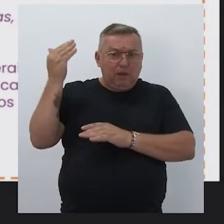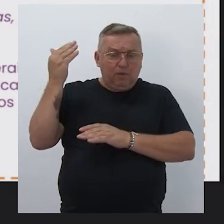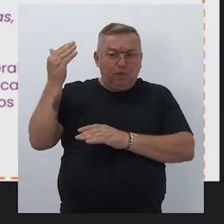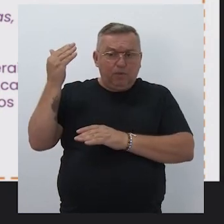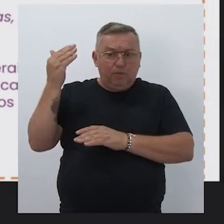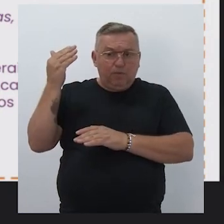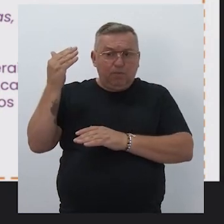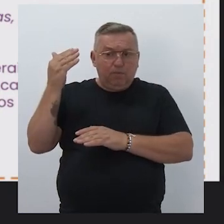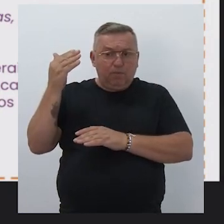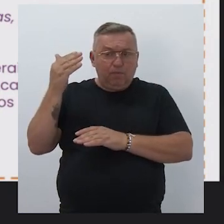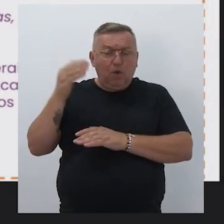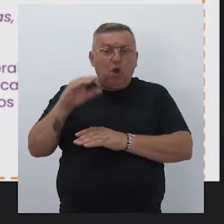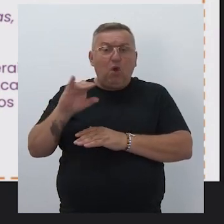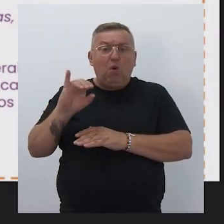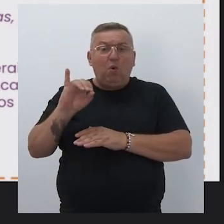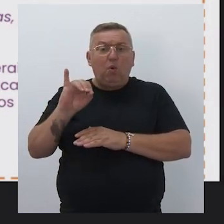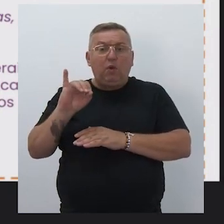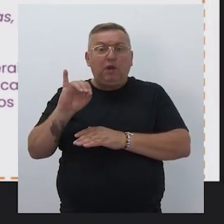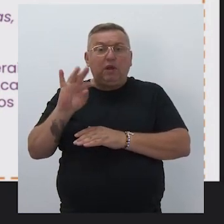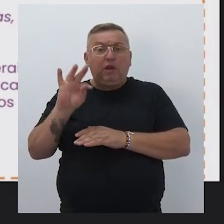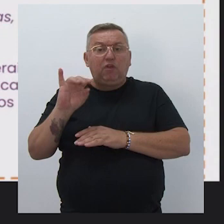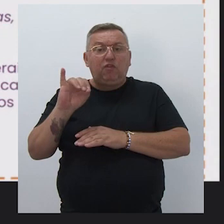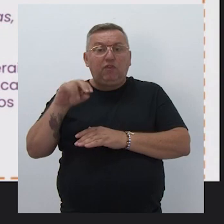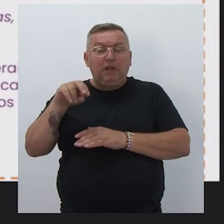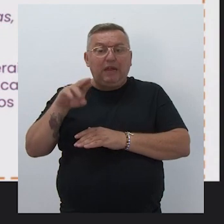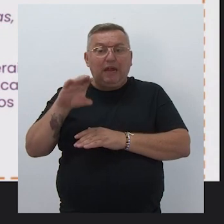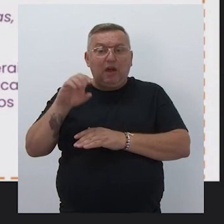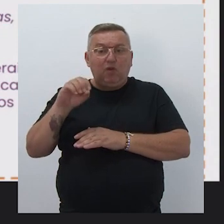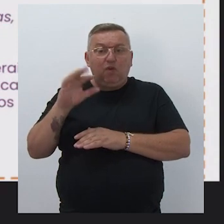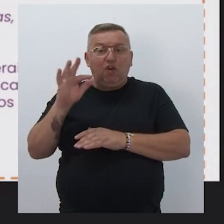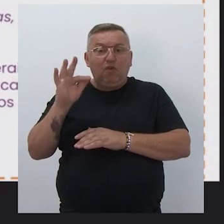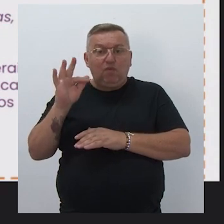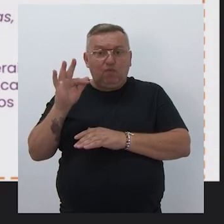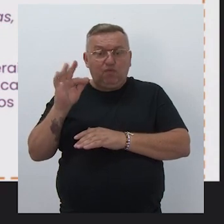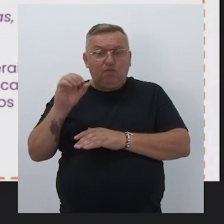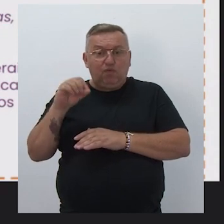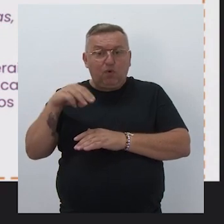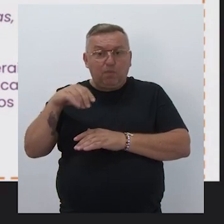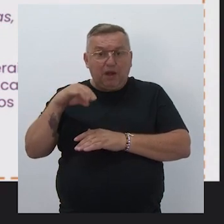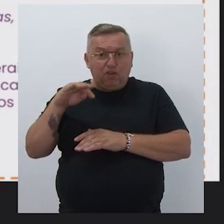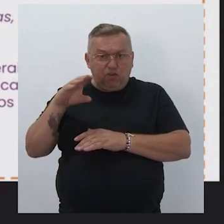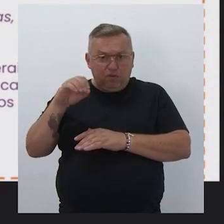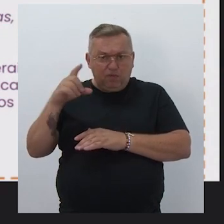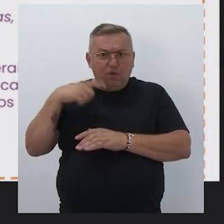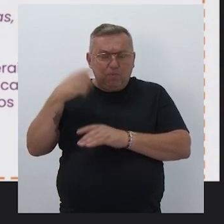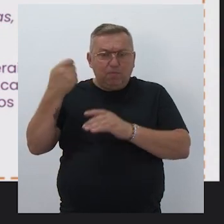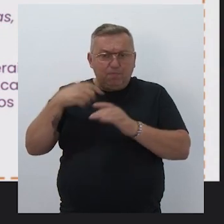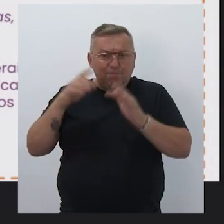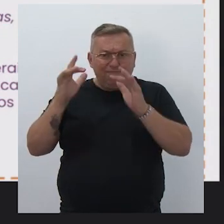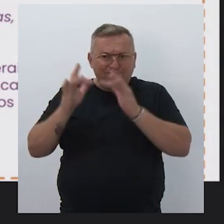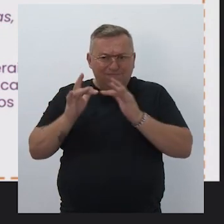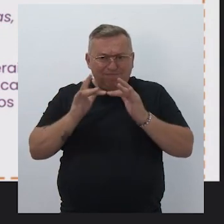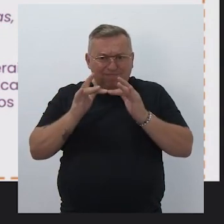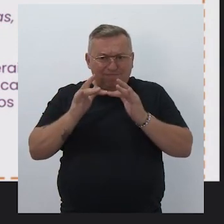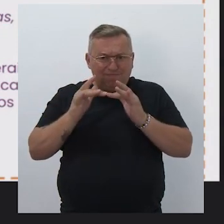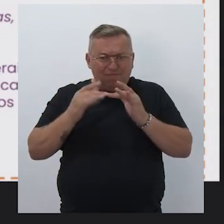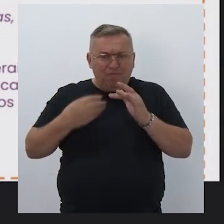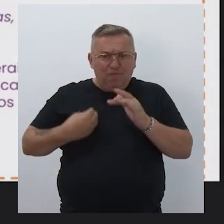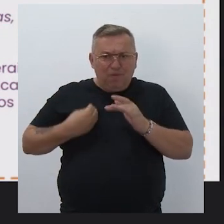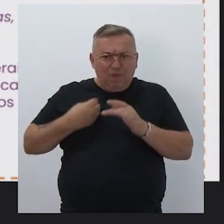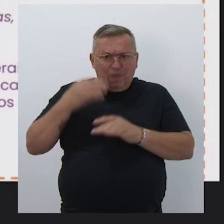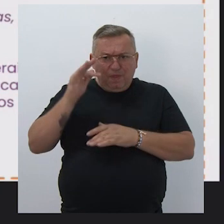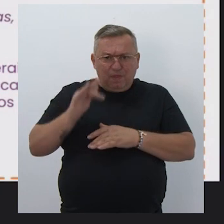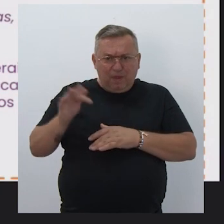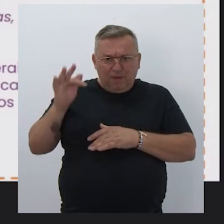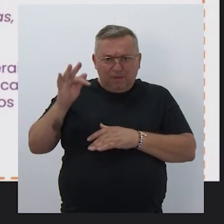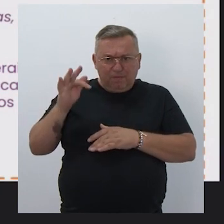o itinerário formativo precisa estar ligado necessariamente à carreira universitária? Eu